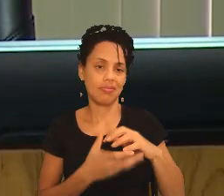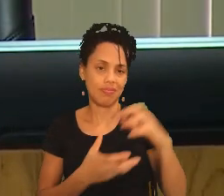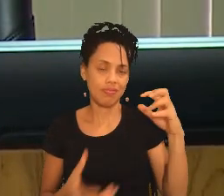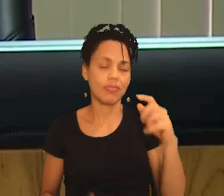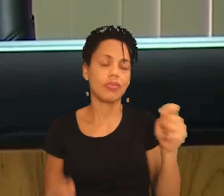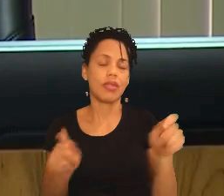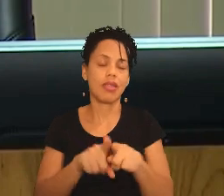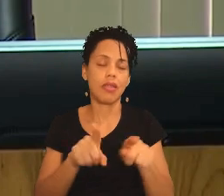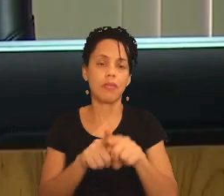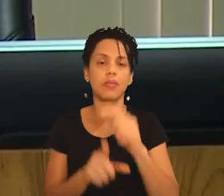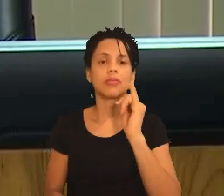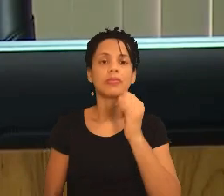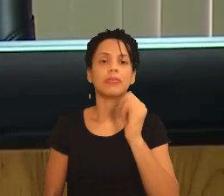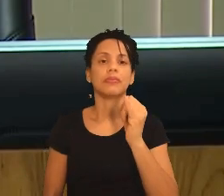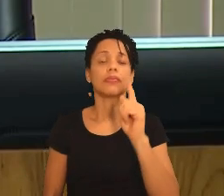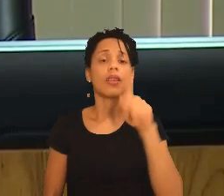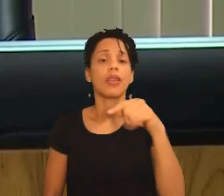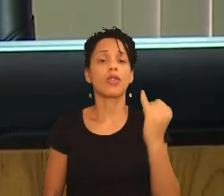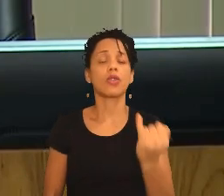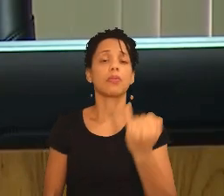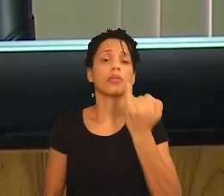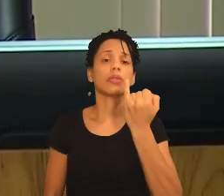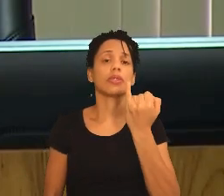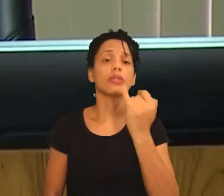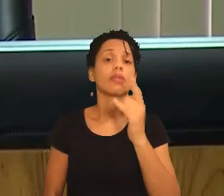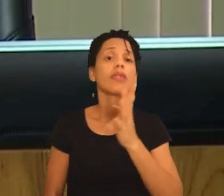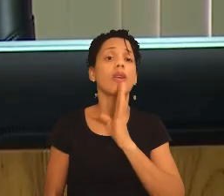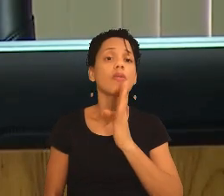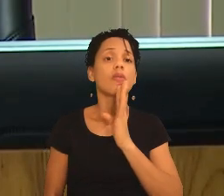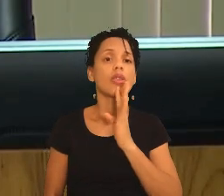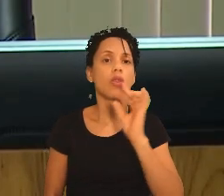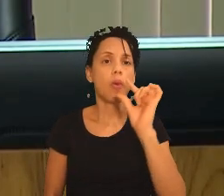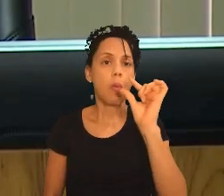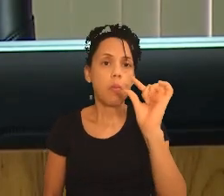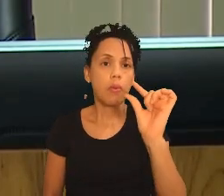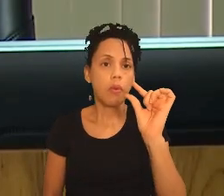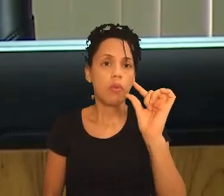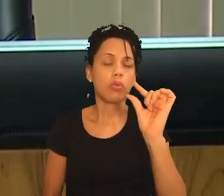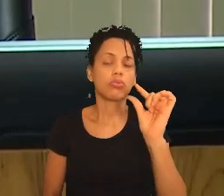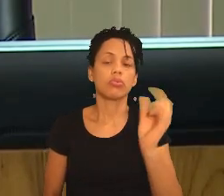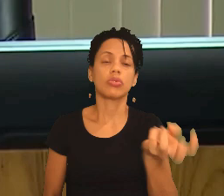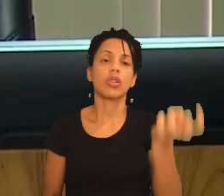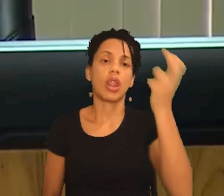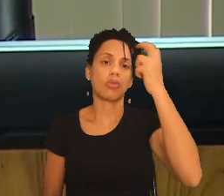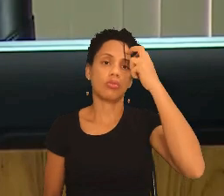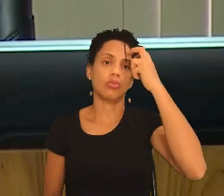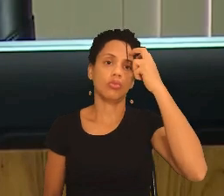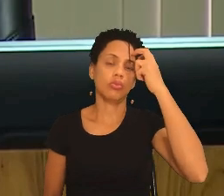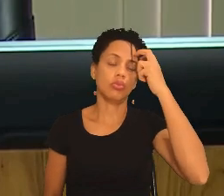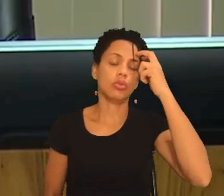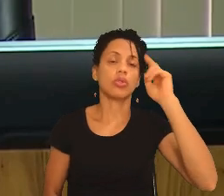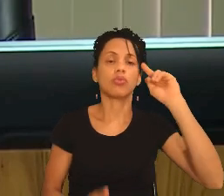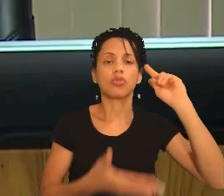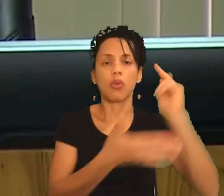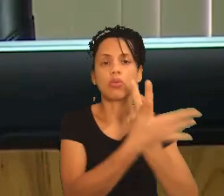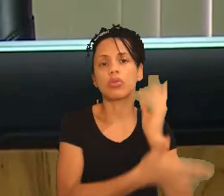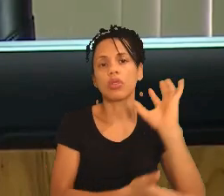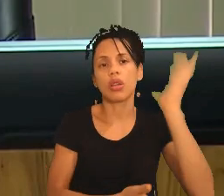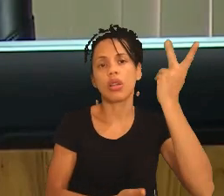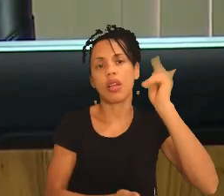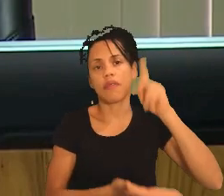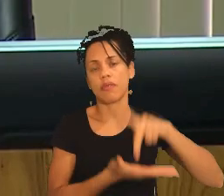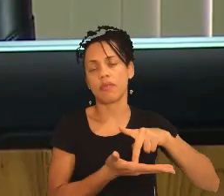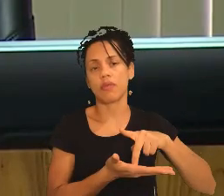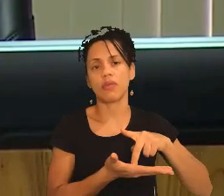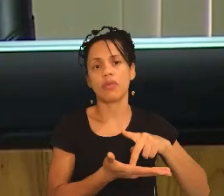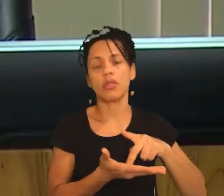acessível, de compreensão, e traz um pouco também da nossa realidade, com depoimentos das lideranças, dos mais velhos.